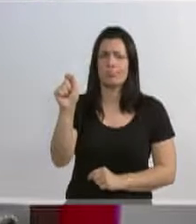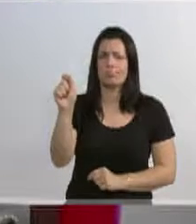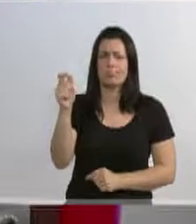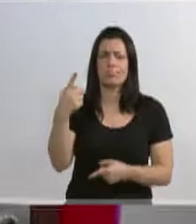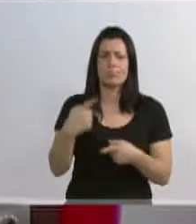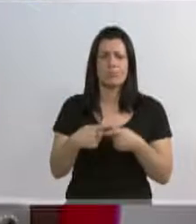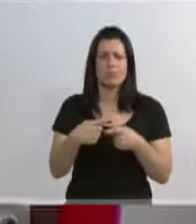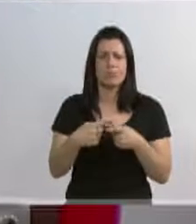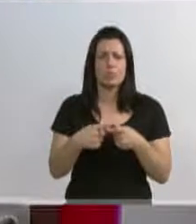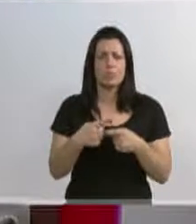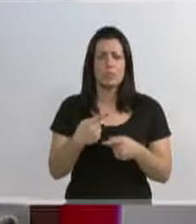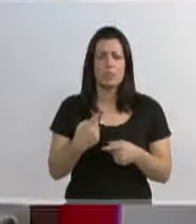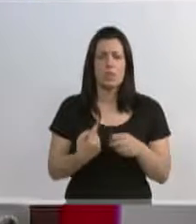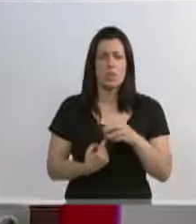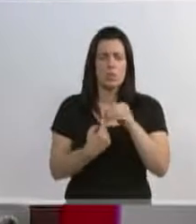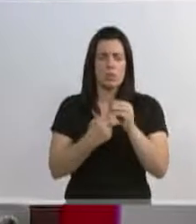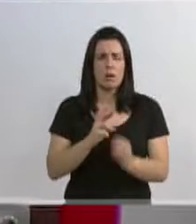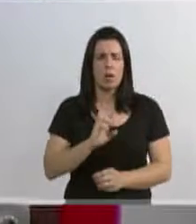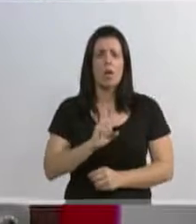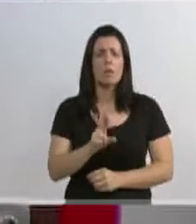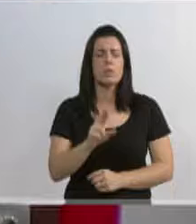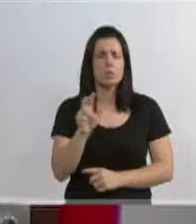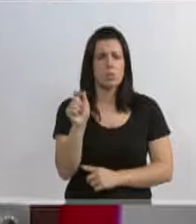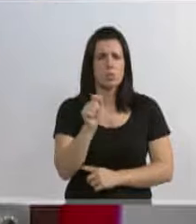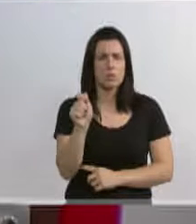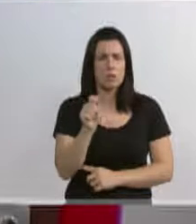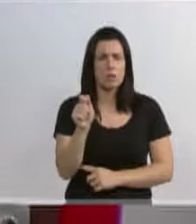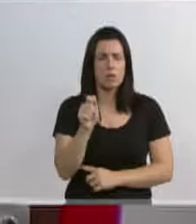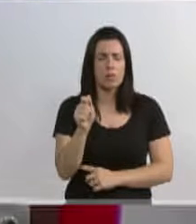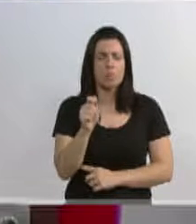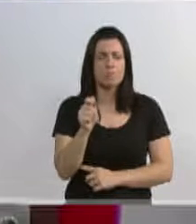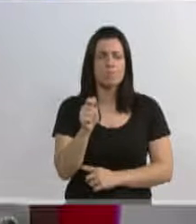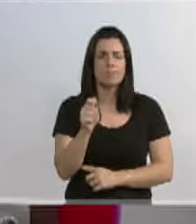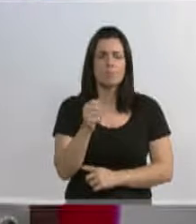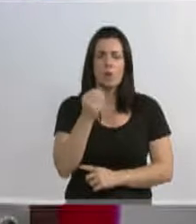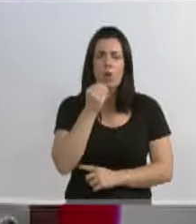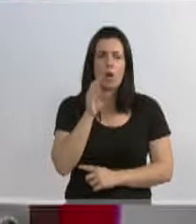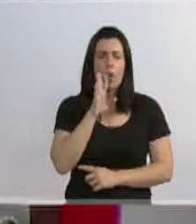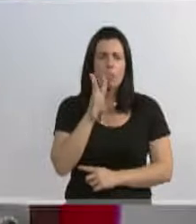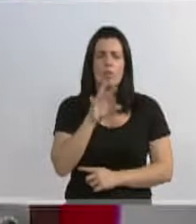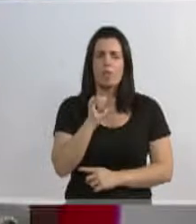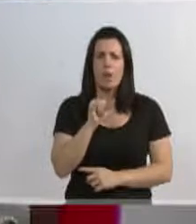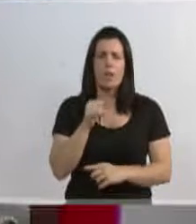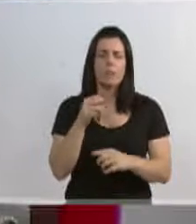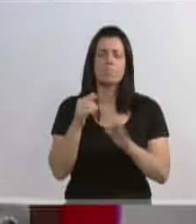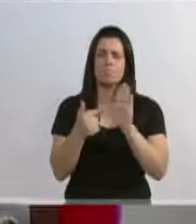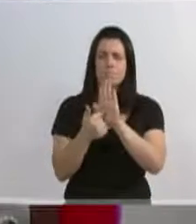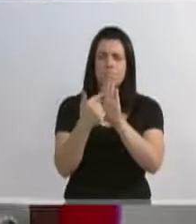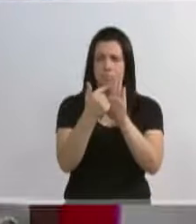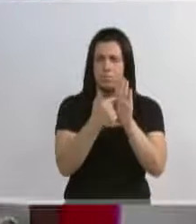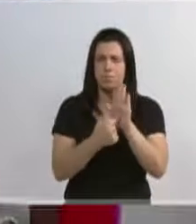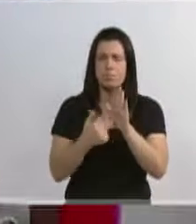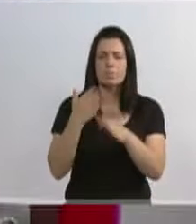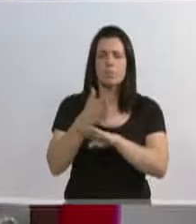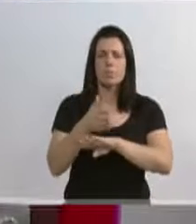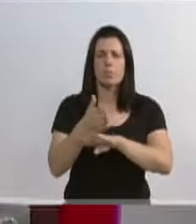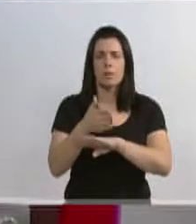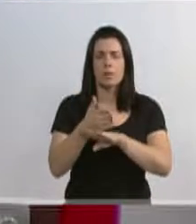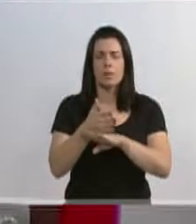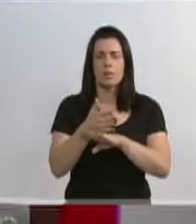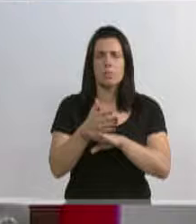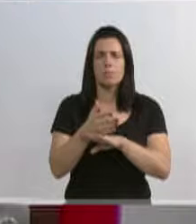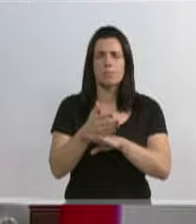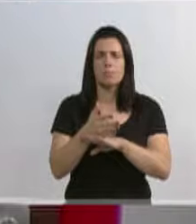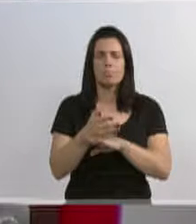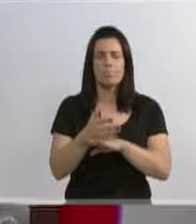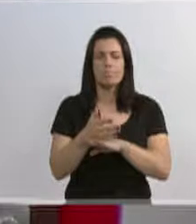através daquela que representa as associações de moradores e que, obviamente, iria indicar a participação, né, com o espaço dentro deste conselho,